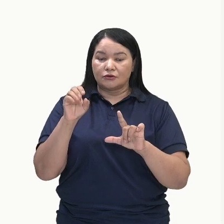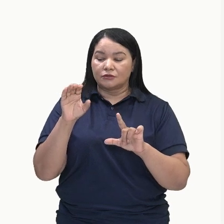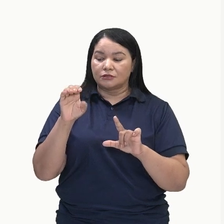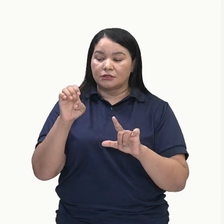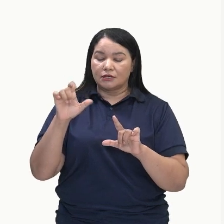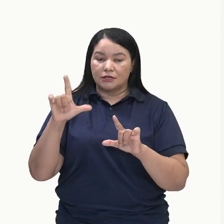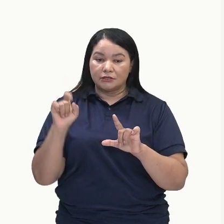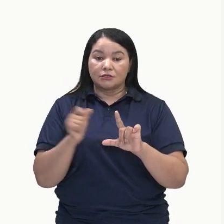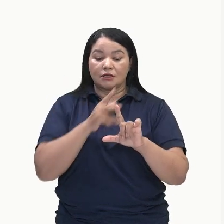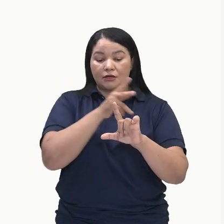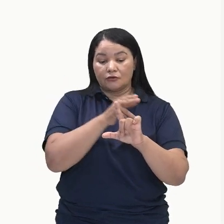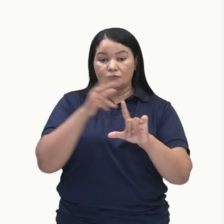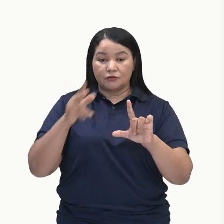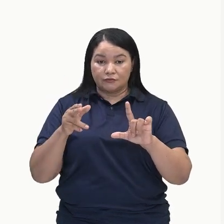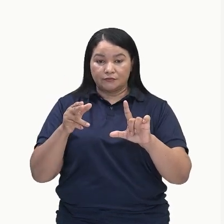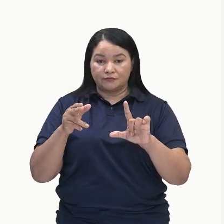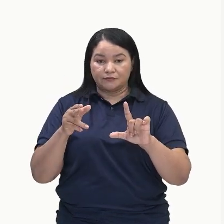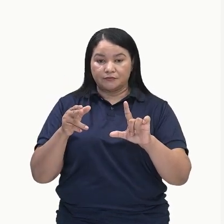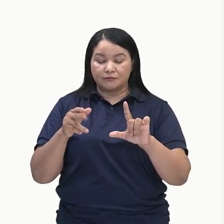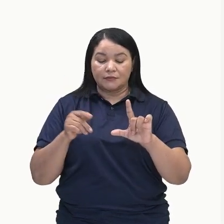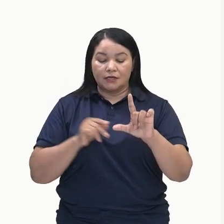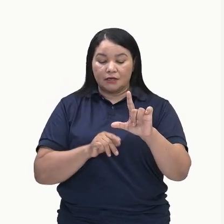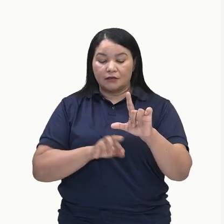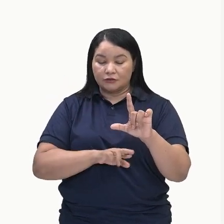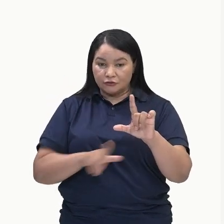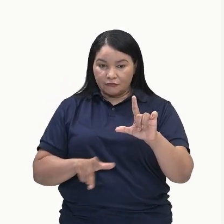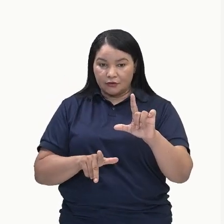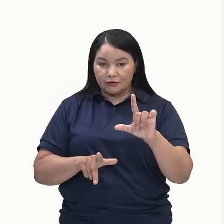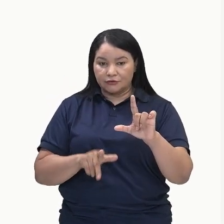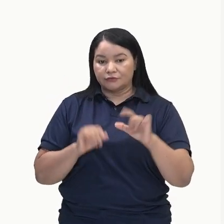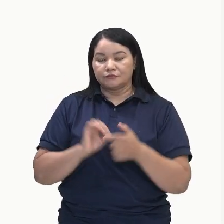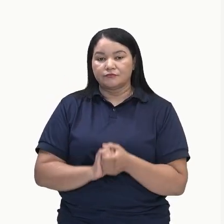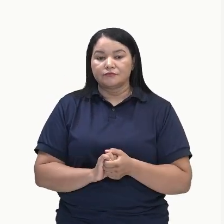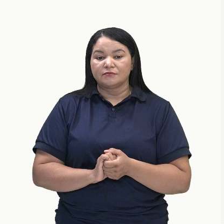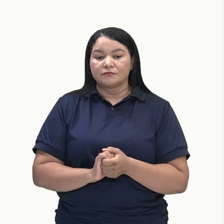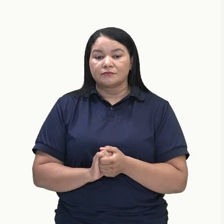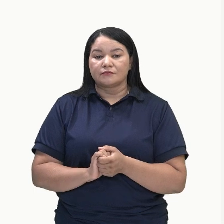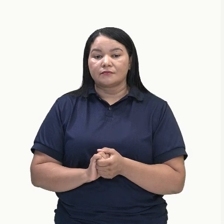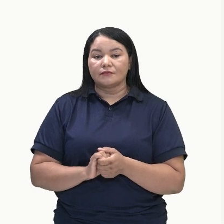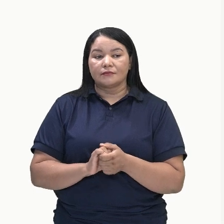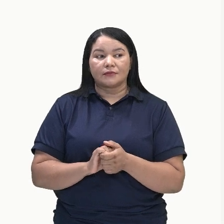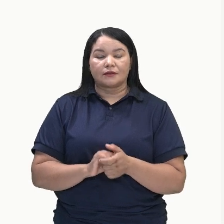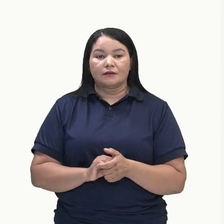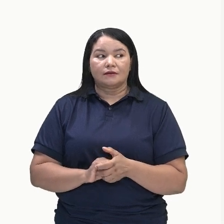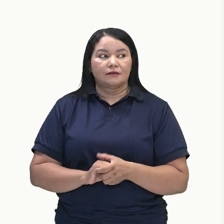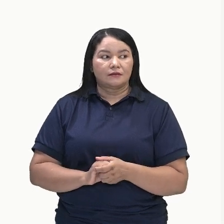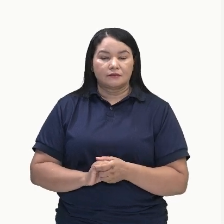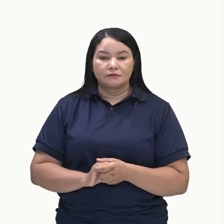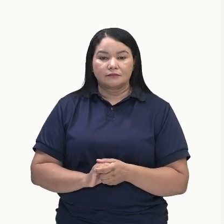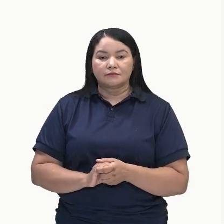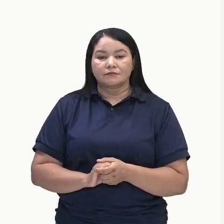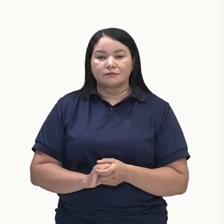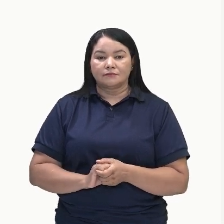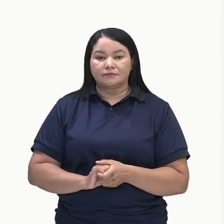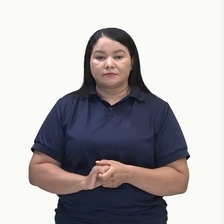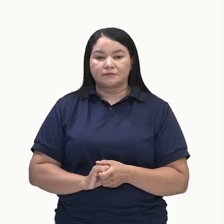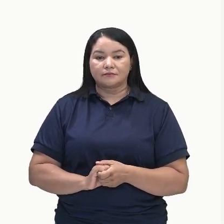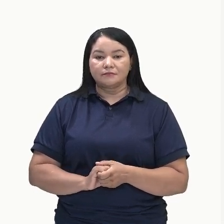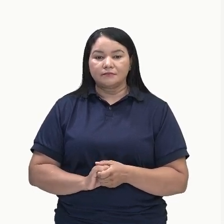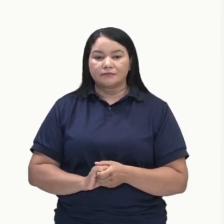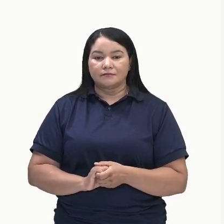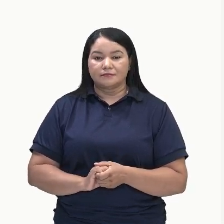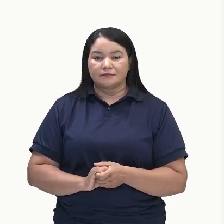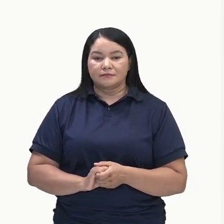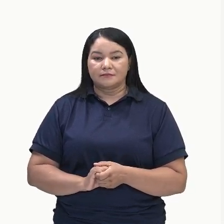2 lados têm medidas iguais. Preste atenção. O primeiro, que foi o equilátero, os 3 lados tinham medidas